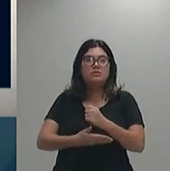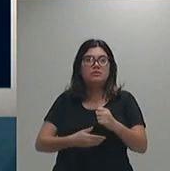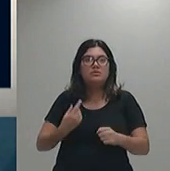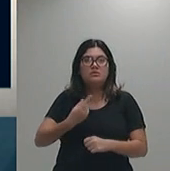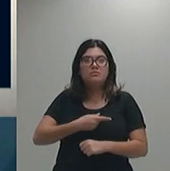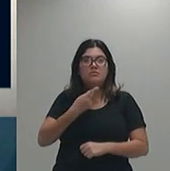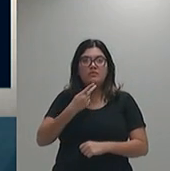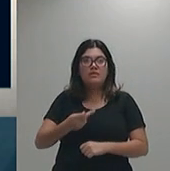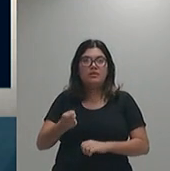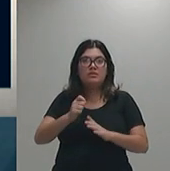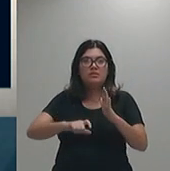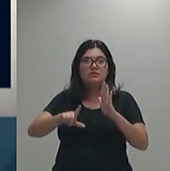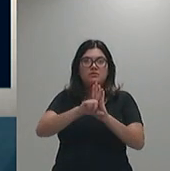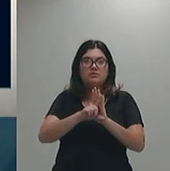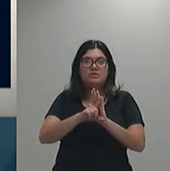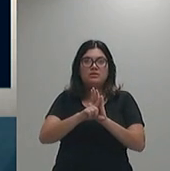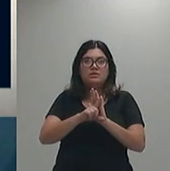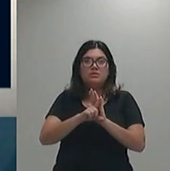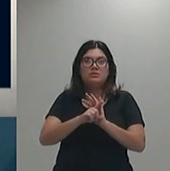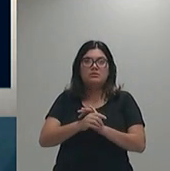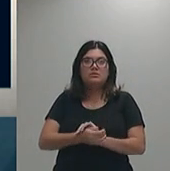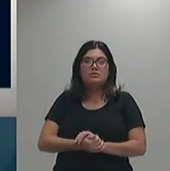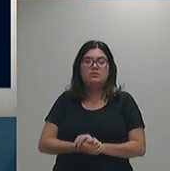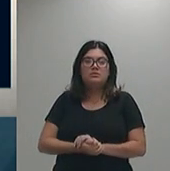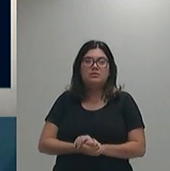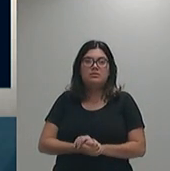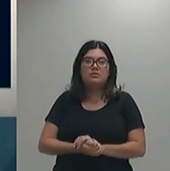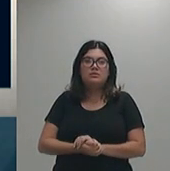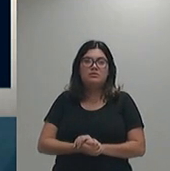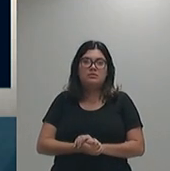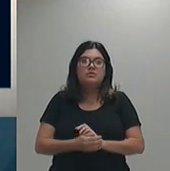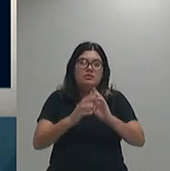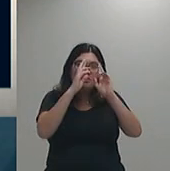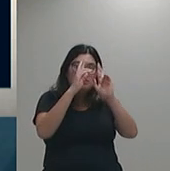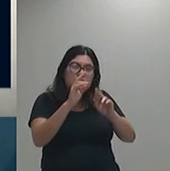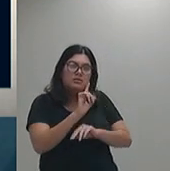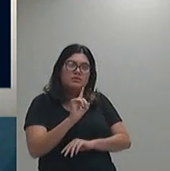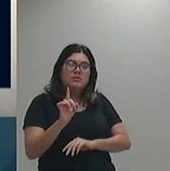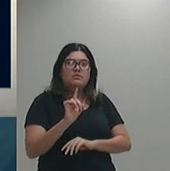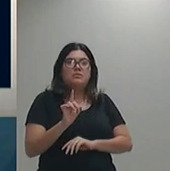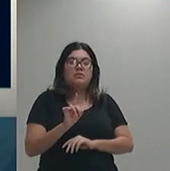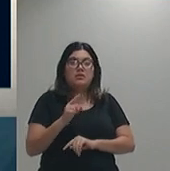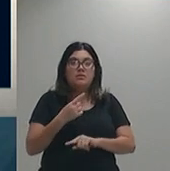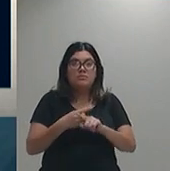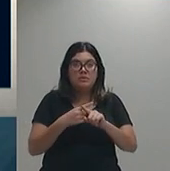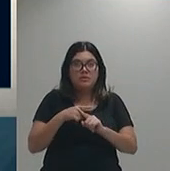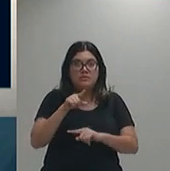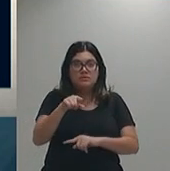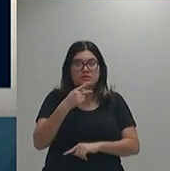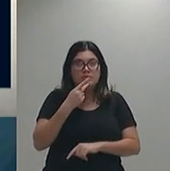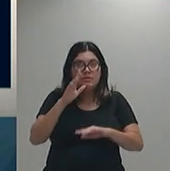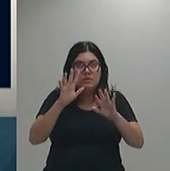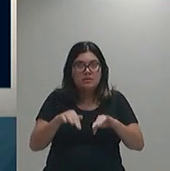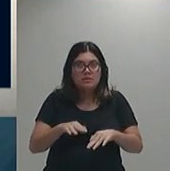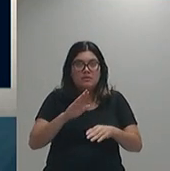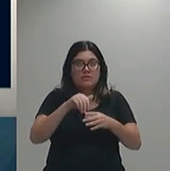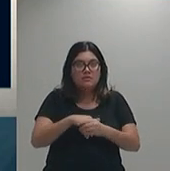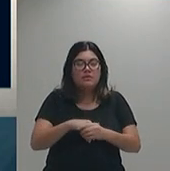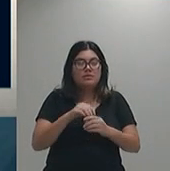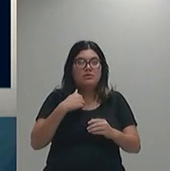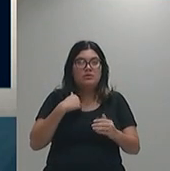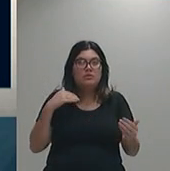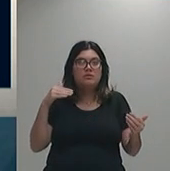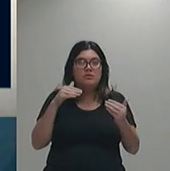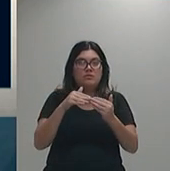ordinária extraordinária data máxima vênia não porque faz com excelência quando termina o voto em é um bom concordar